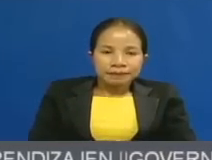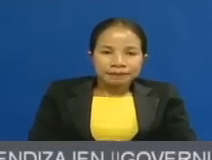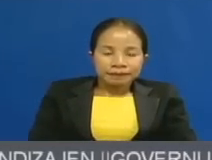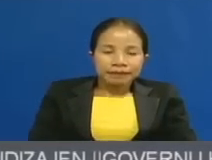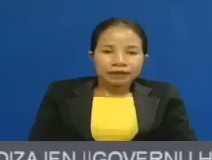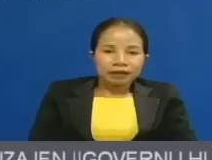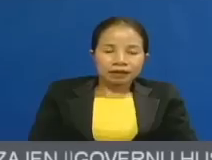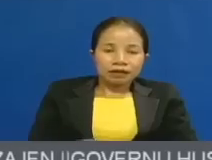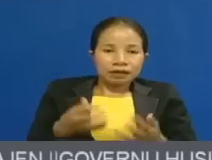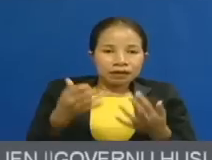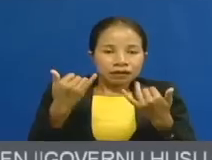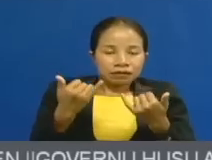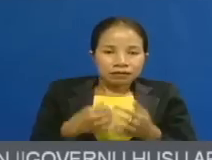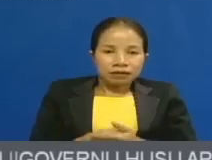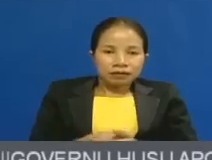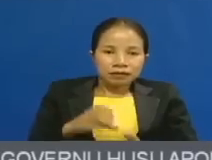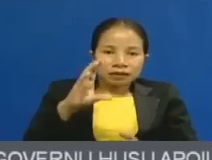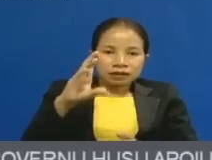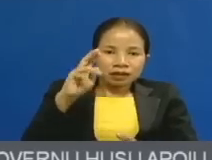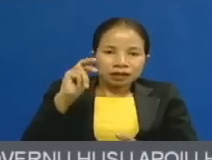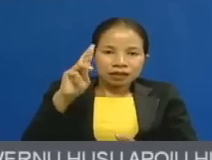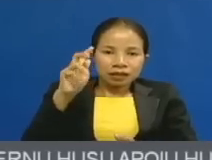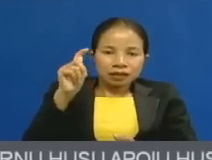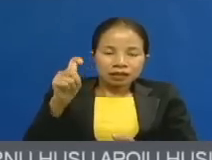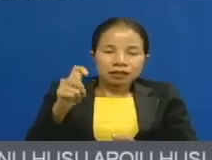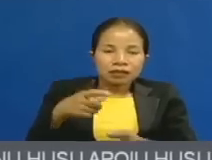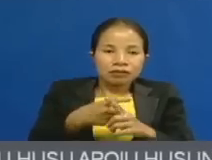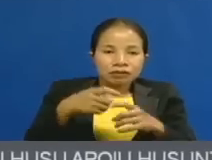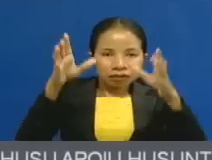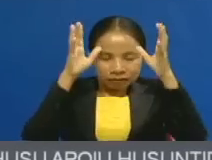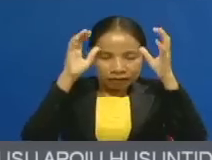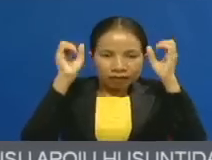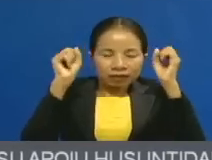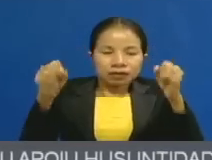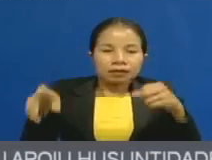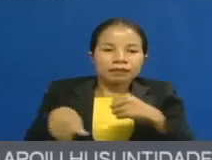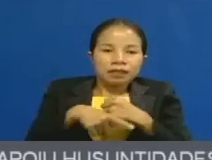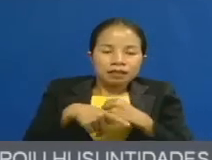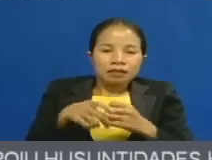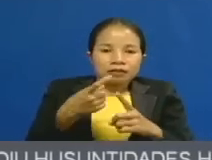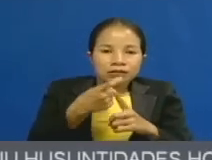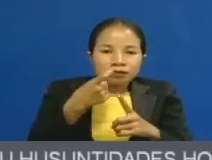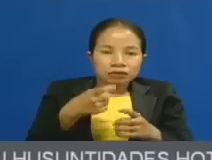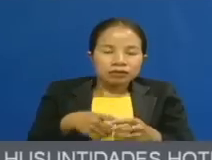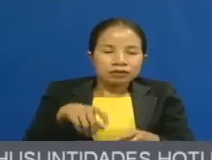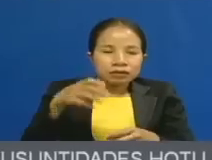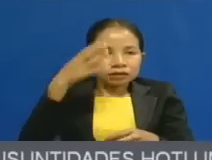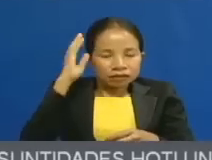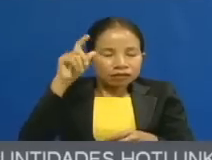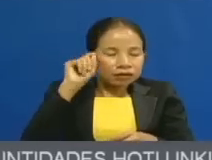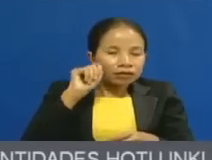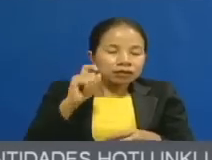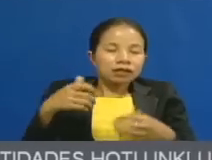agora CNRT, Lihus Ninia, presidente do partido, o senhor Cadração Lousman, e a